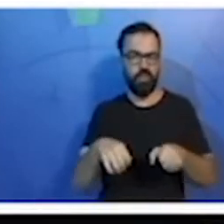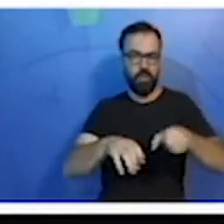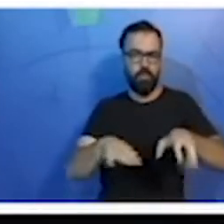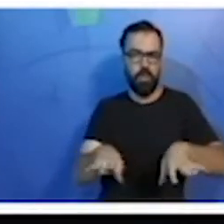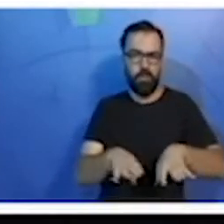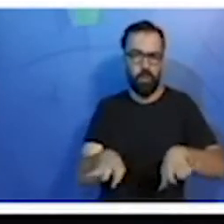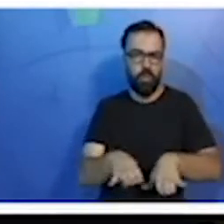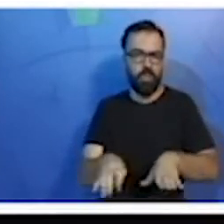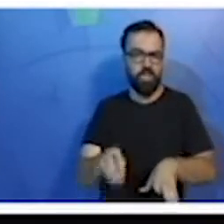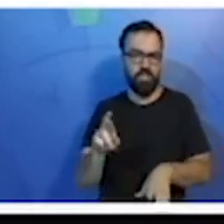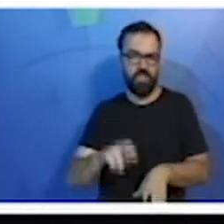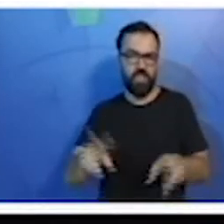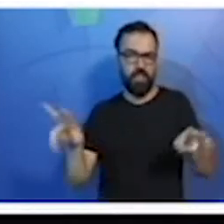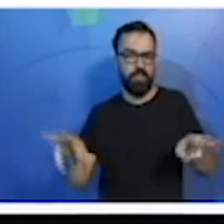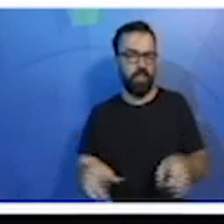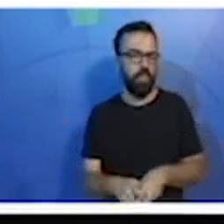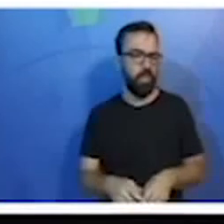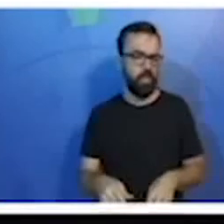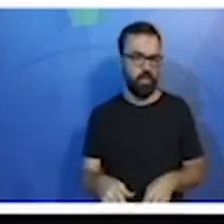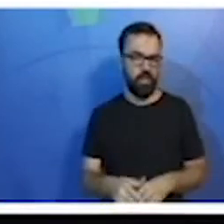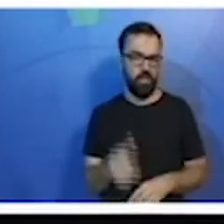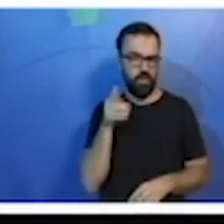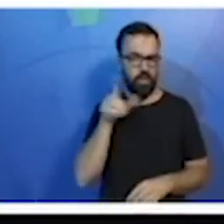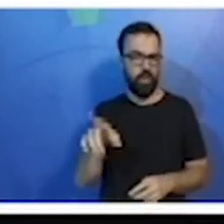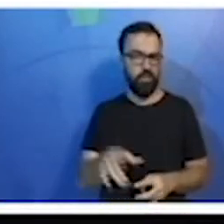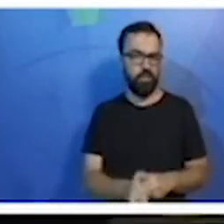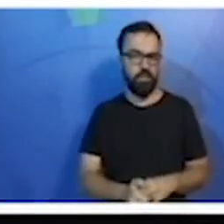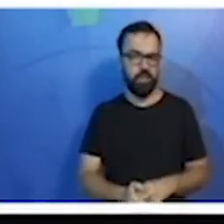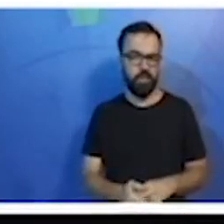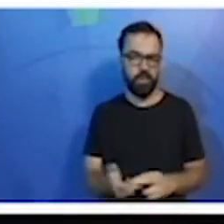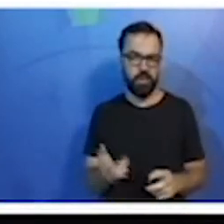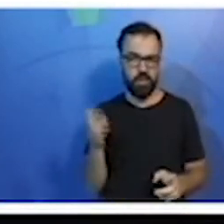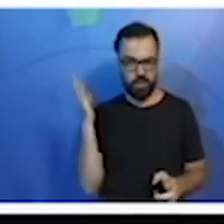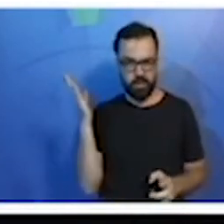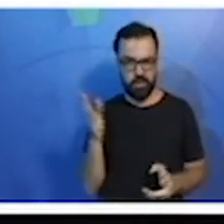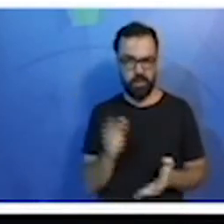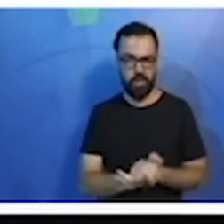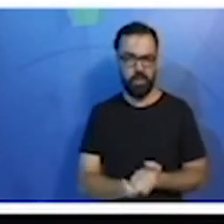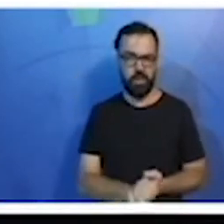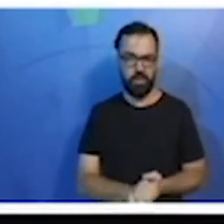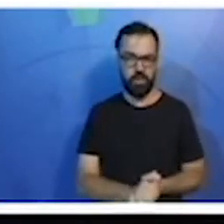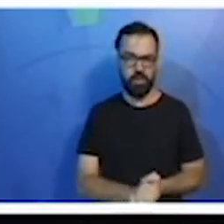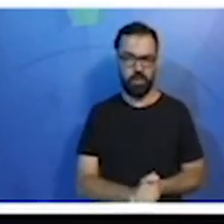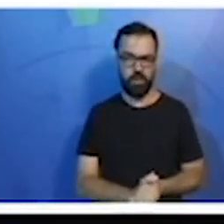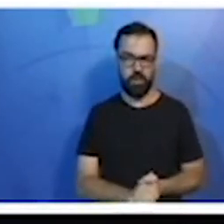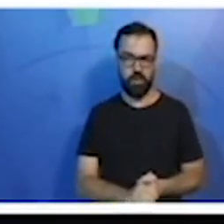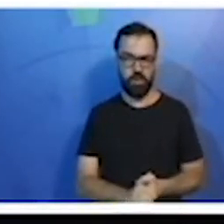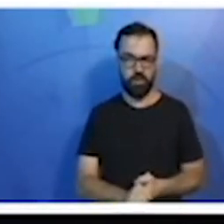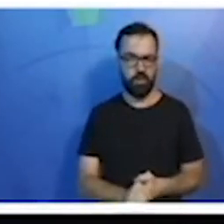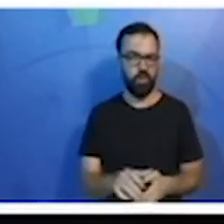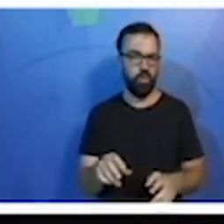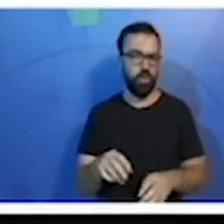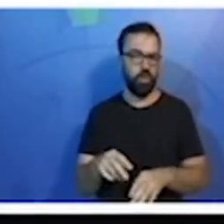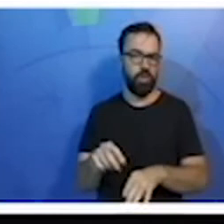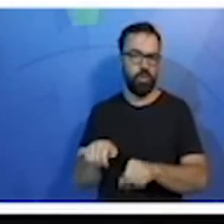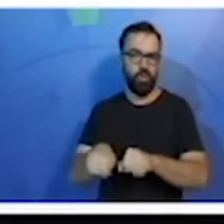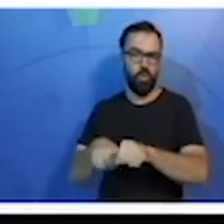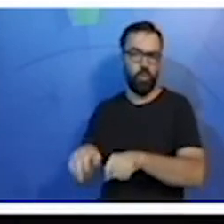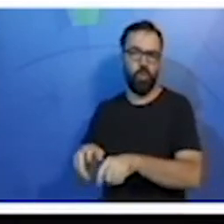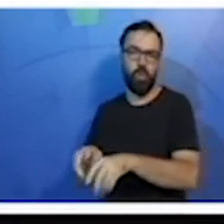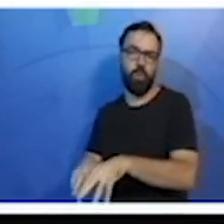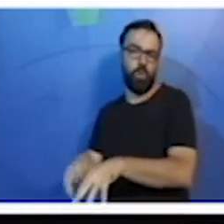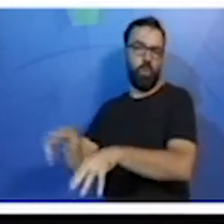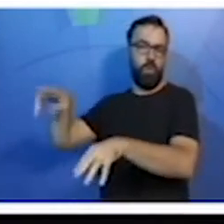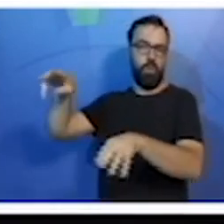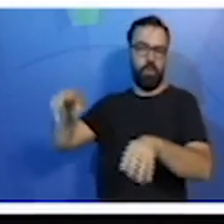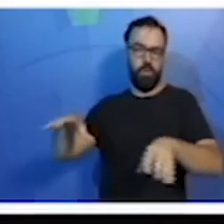de manobras na realização de manobras e nós temos o dente Jump que é uma competição onde o até que ele faz um salto de um